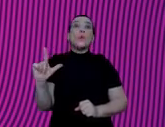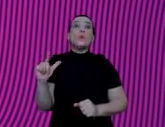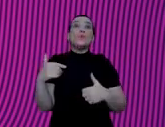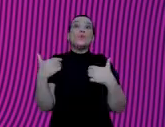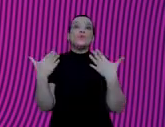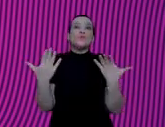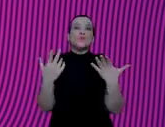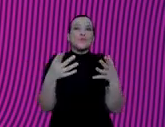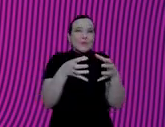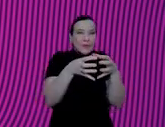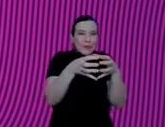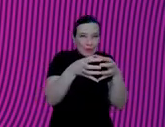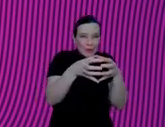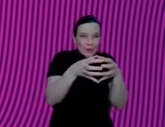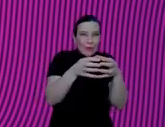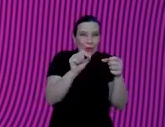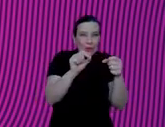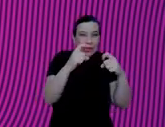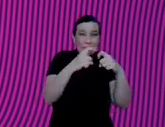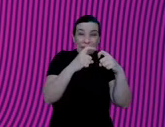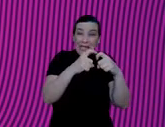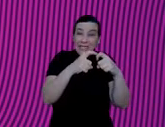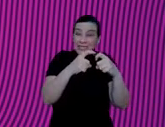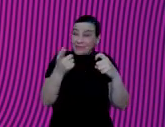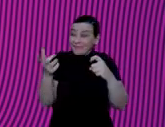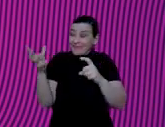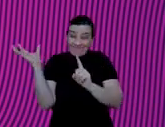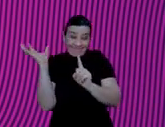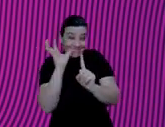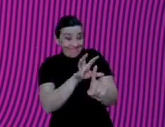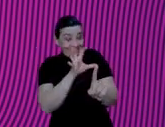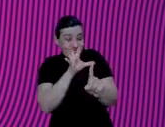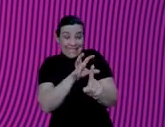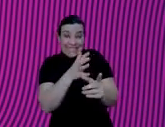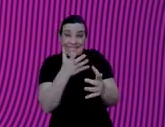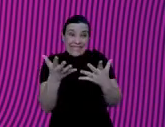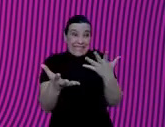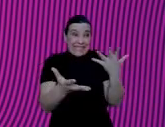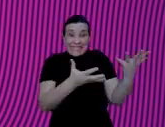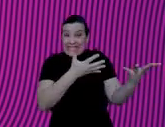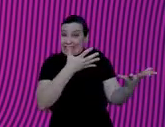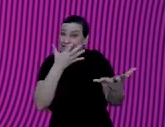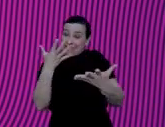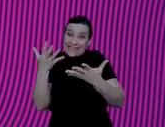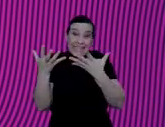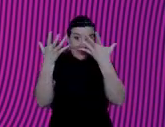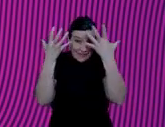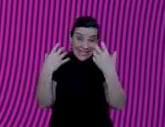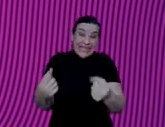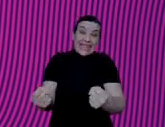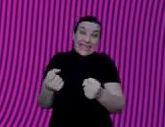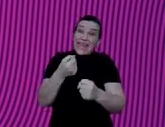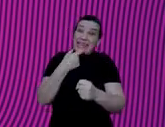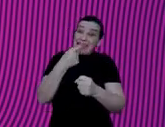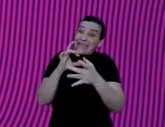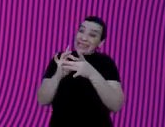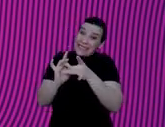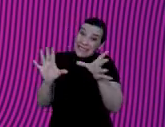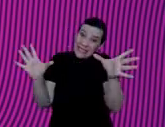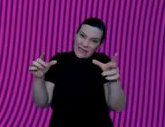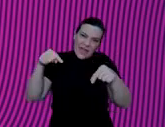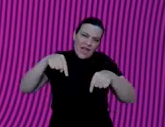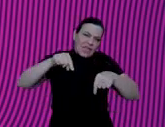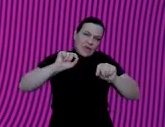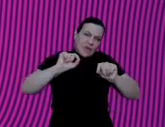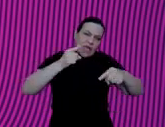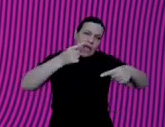do paciente, ele vai fazer aquilo que está ao alcance dele. E é evidente que nós não estamos falando aqui de discutir políticas sociais, esse é um outro tema importante,